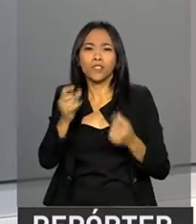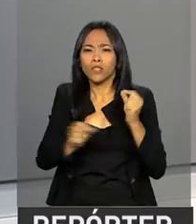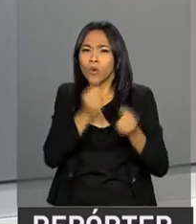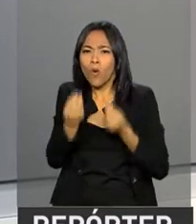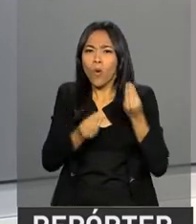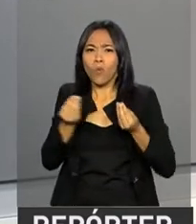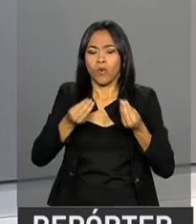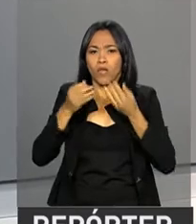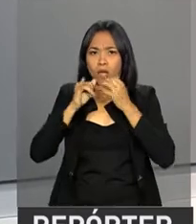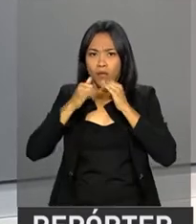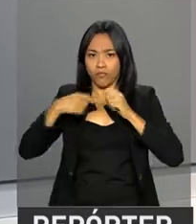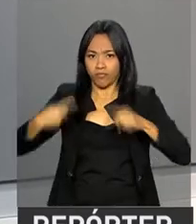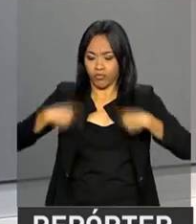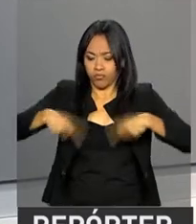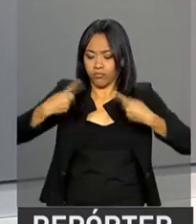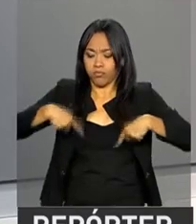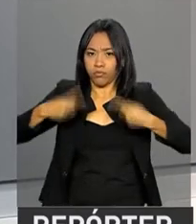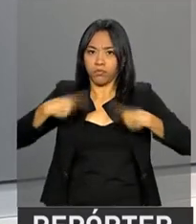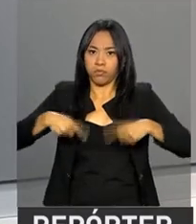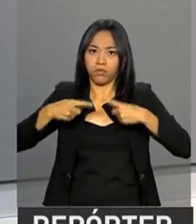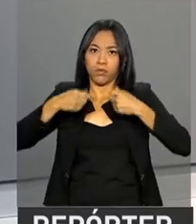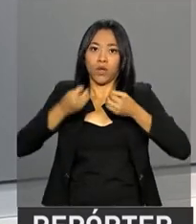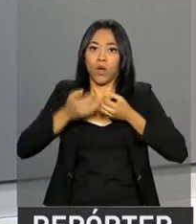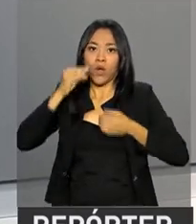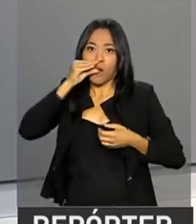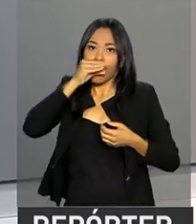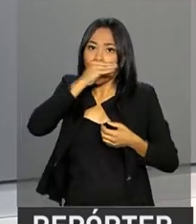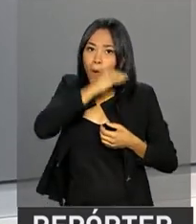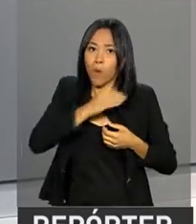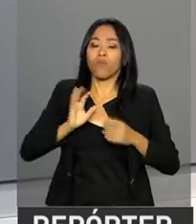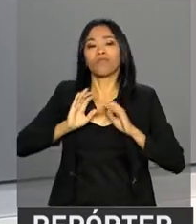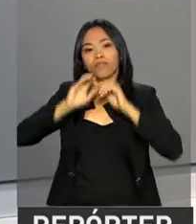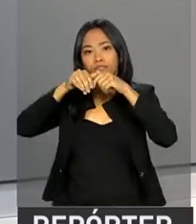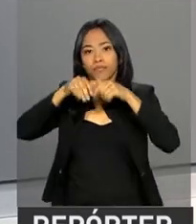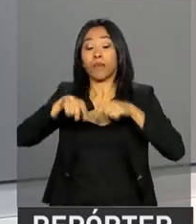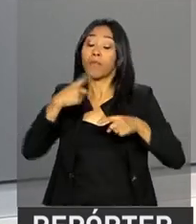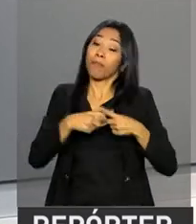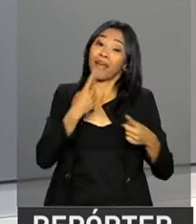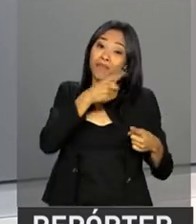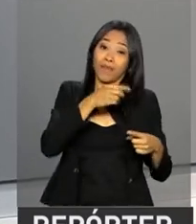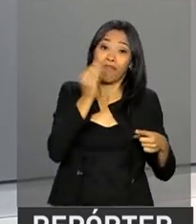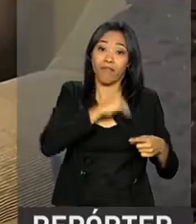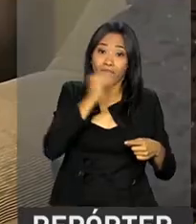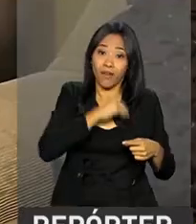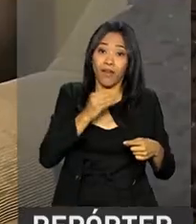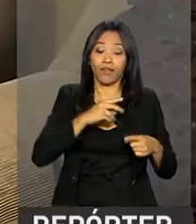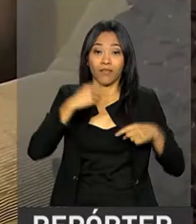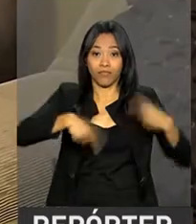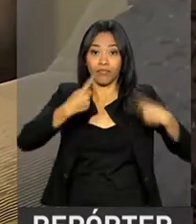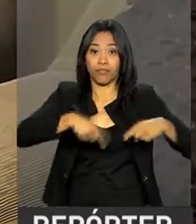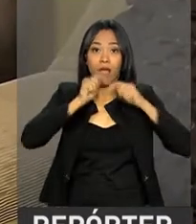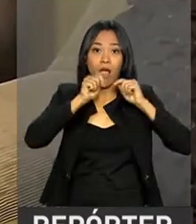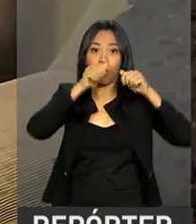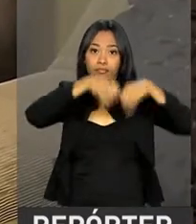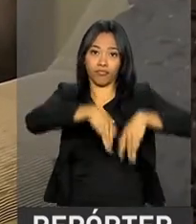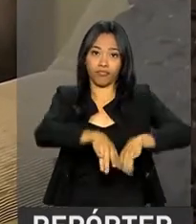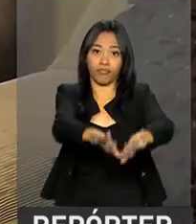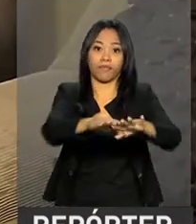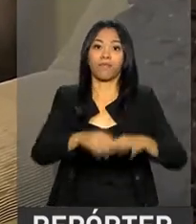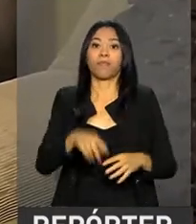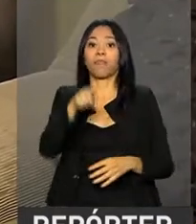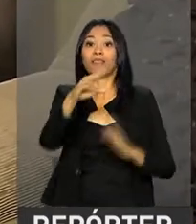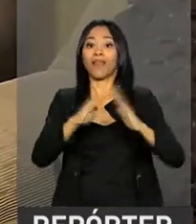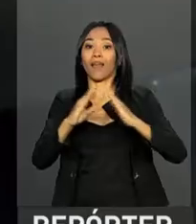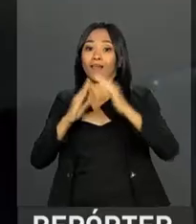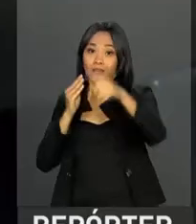termelétricas que são ligadas para suprir a queda da geração das hidrelétricas na casa de angélica